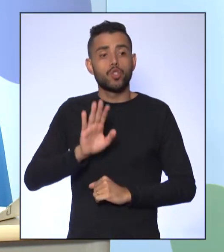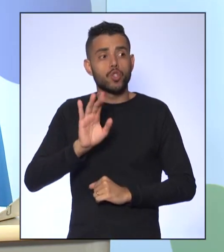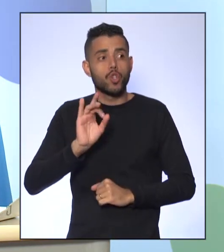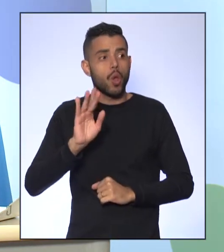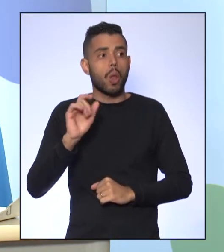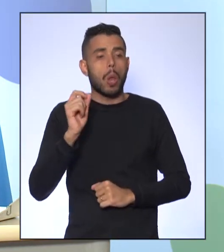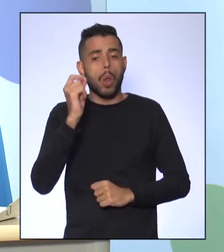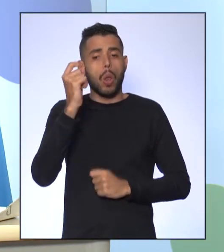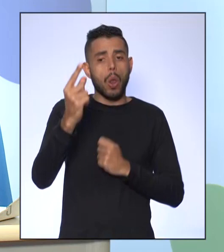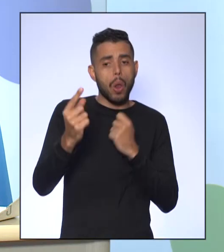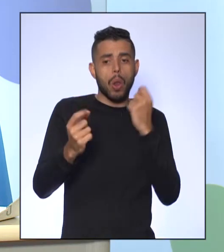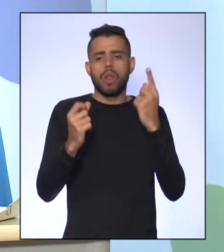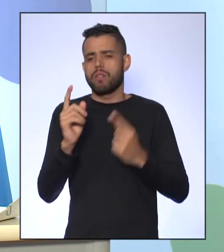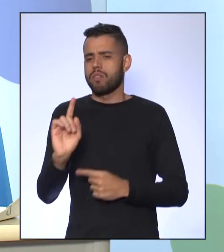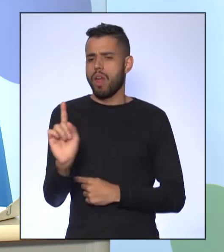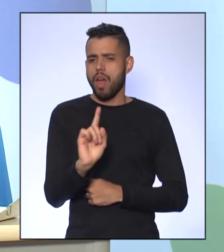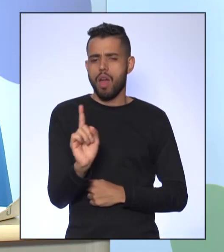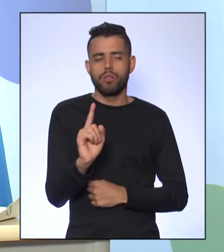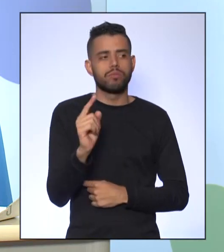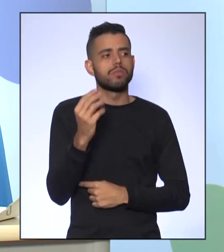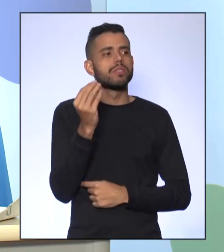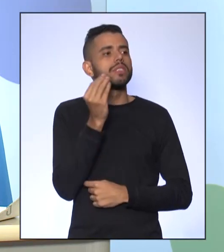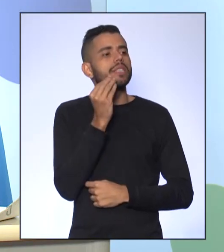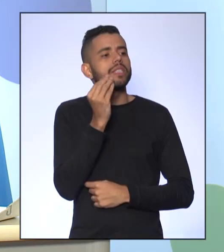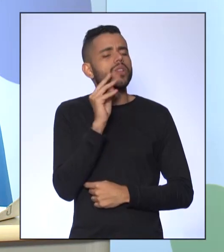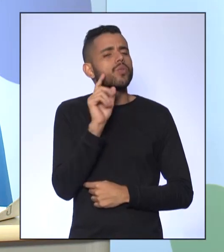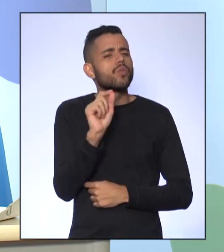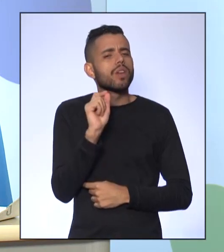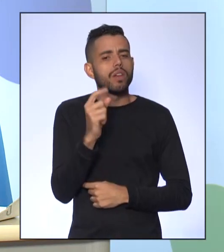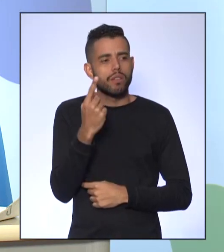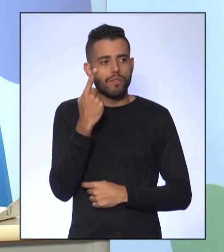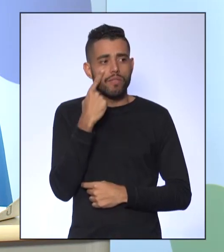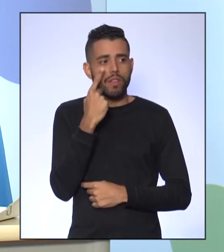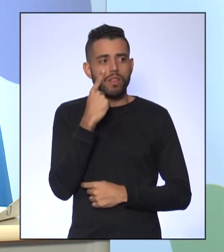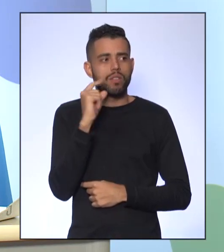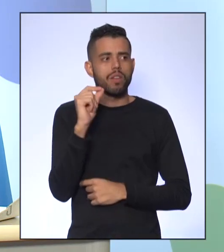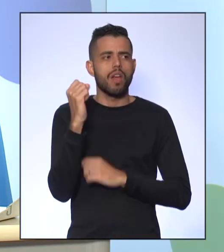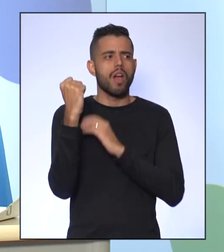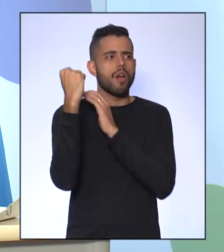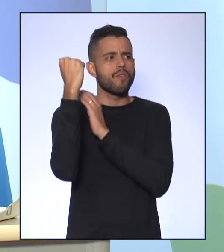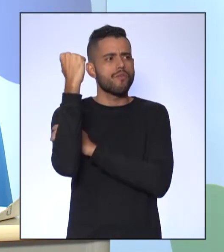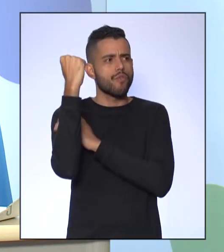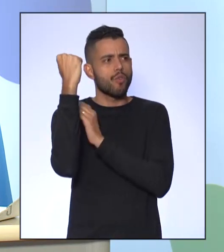ocasional, mas buscando sempre verificar a força, a